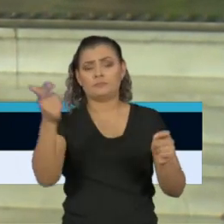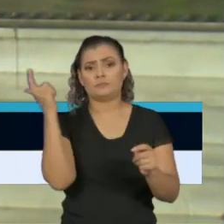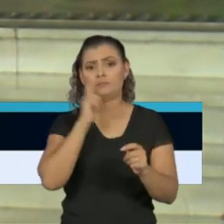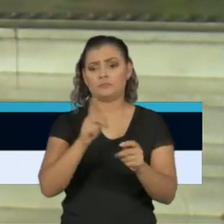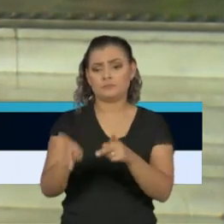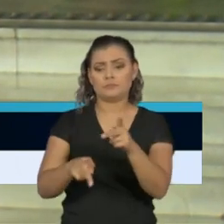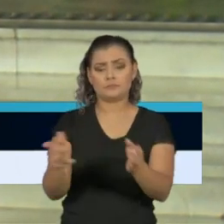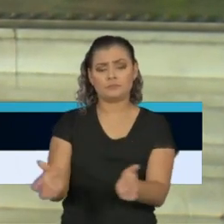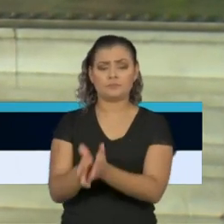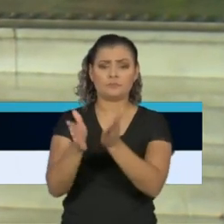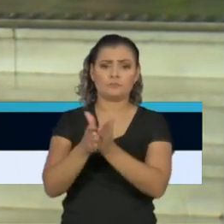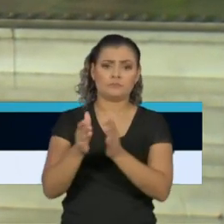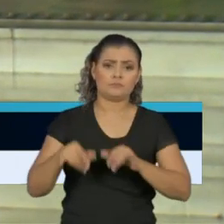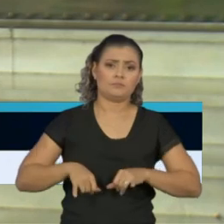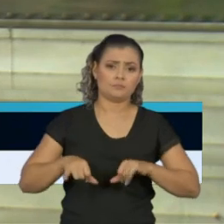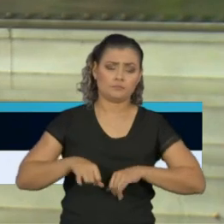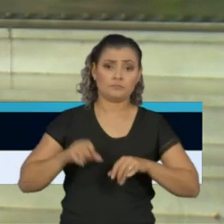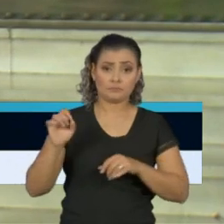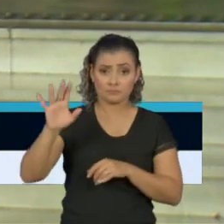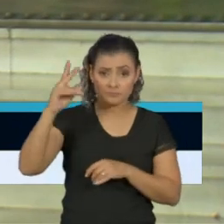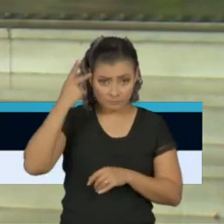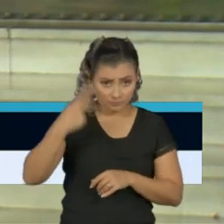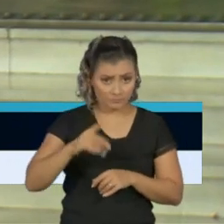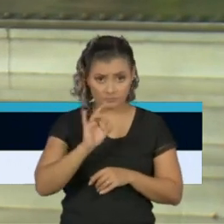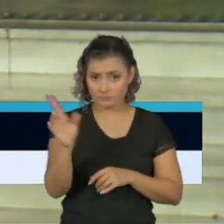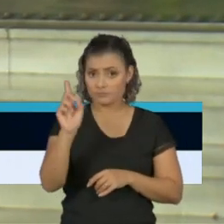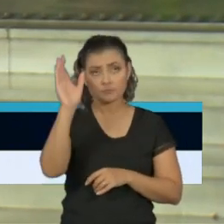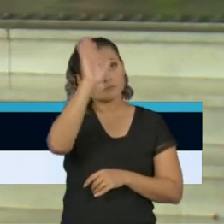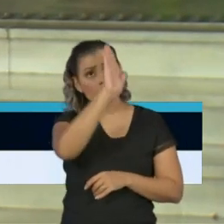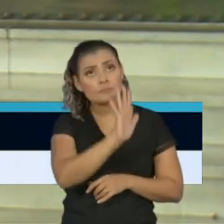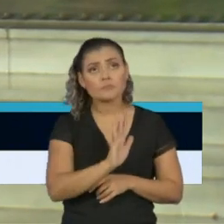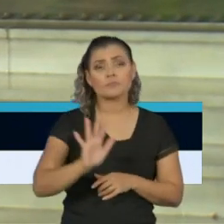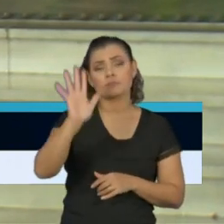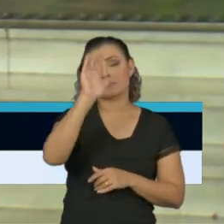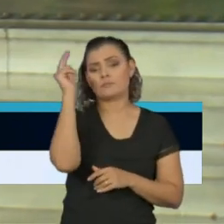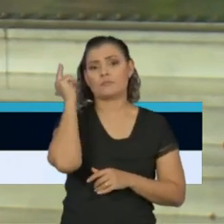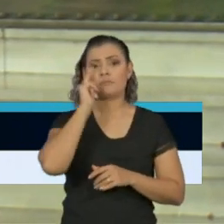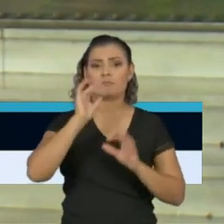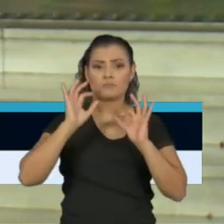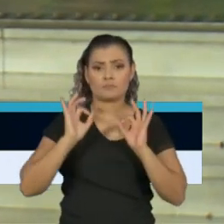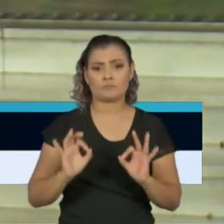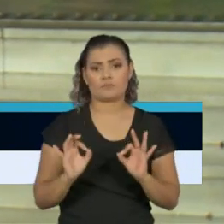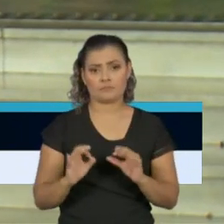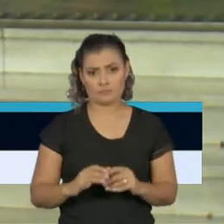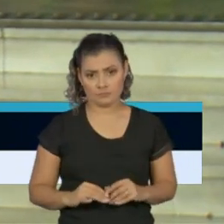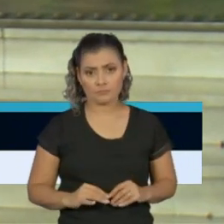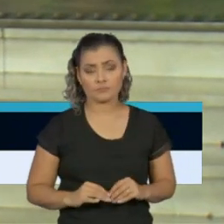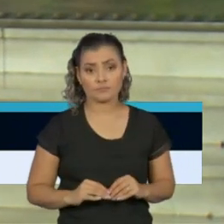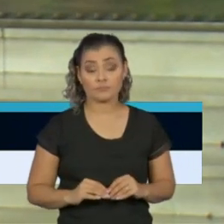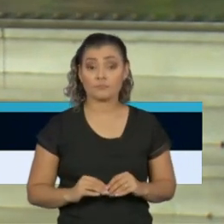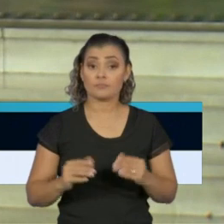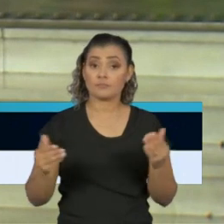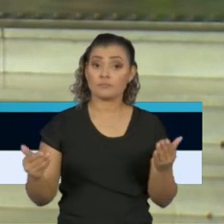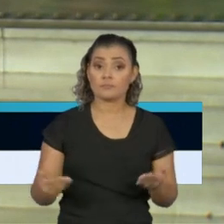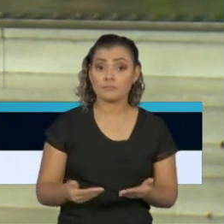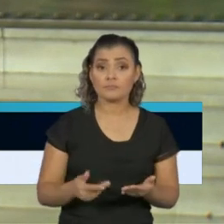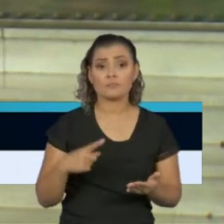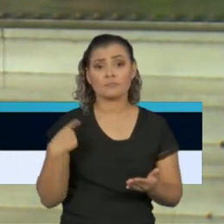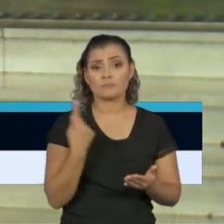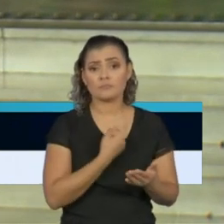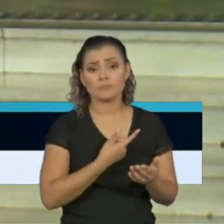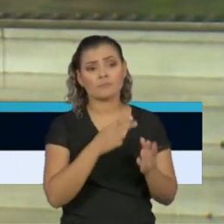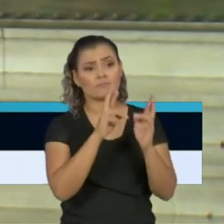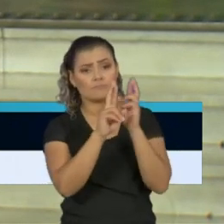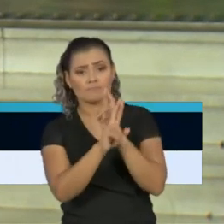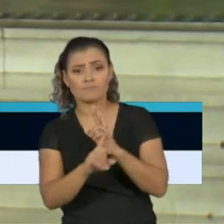mais pobres, não apenas do estado de São Paulo, mas de todos os estados brasileiros. Vamos